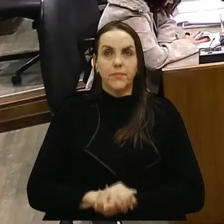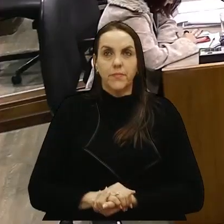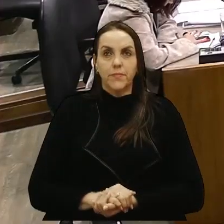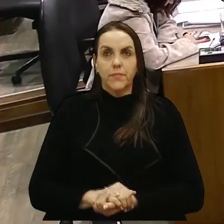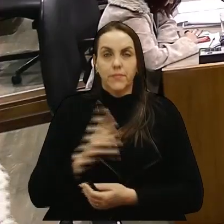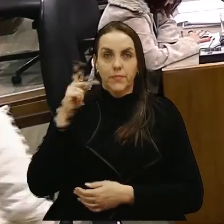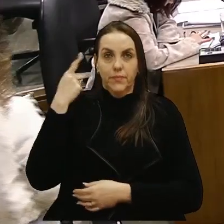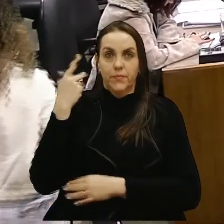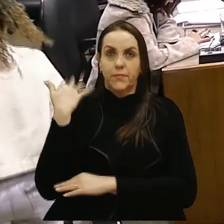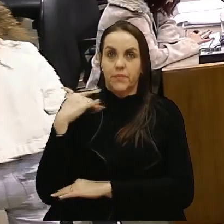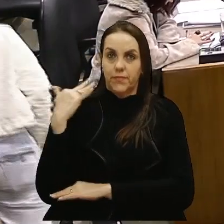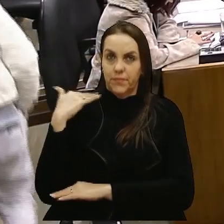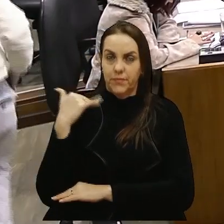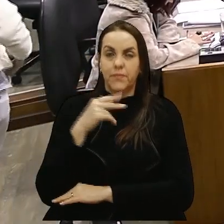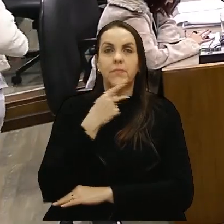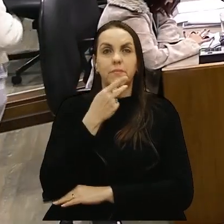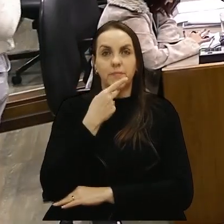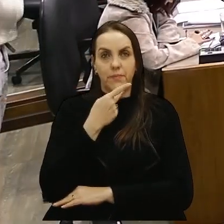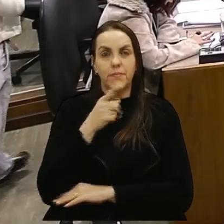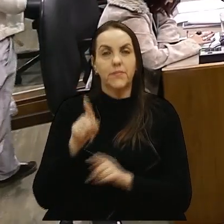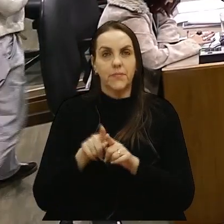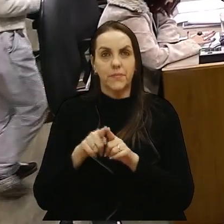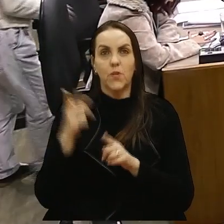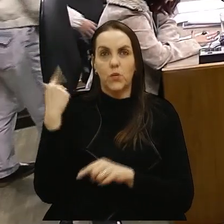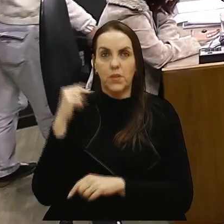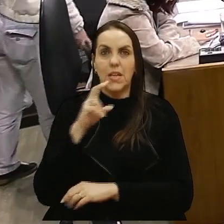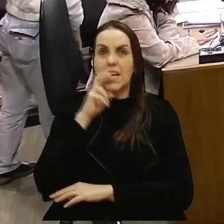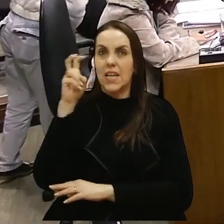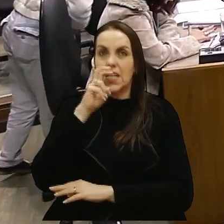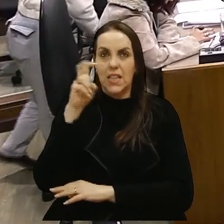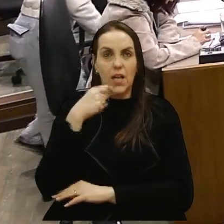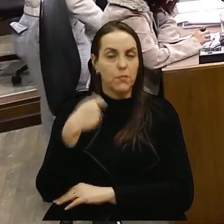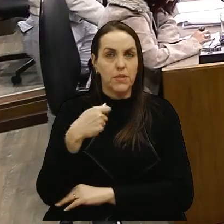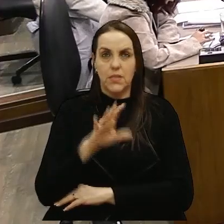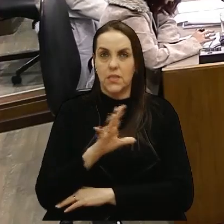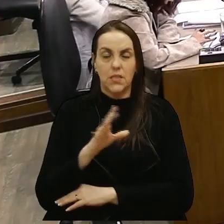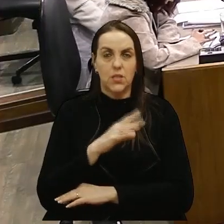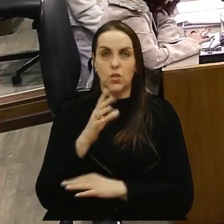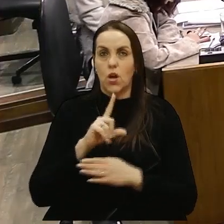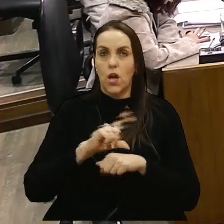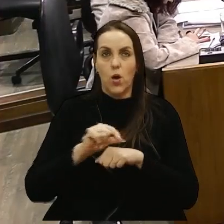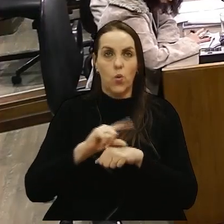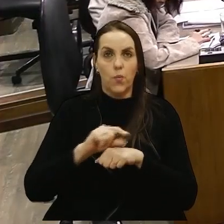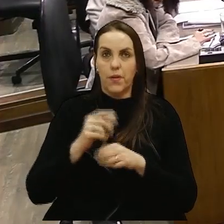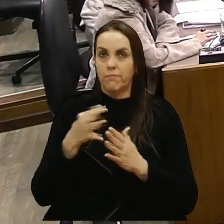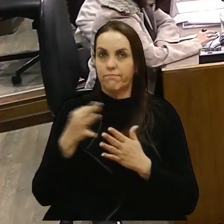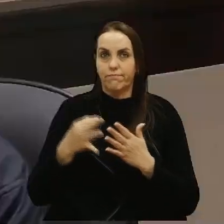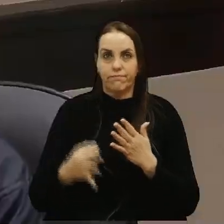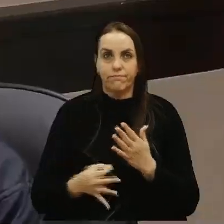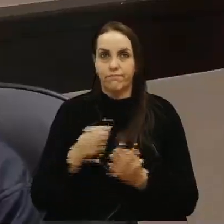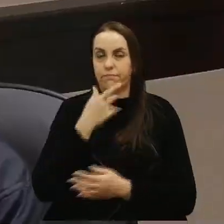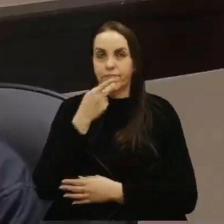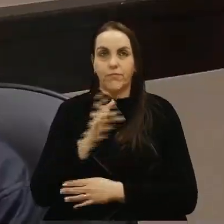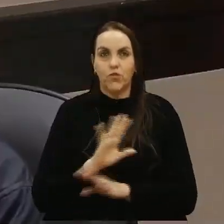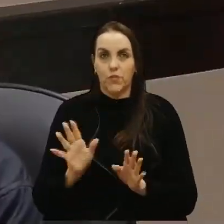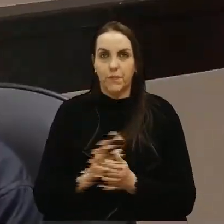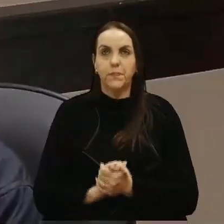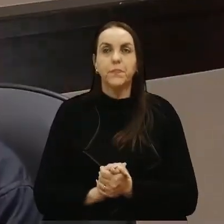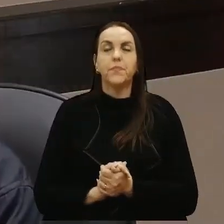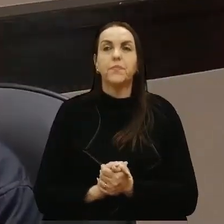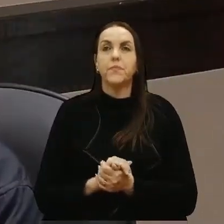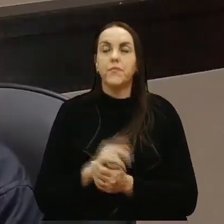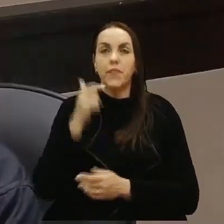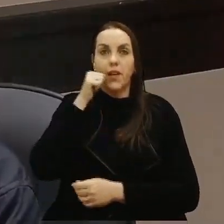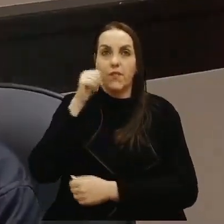Vereadora Andressa, eu já falei aqui em outra oportunidade, a senhora não precisa gritar, é só melhorar os argumentos. Vamos lá. Vereadora Andressa acabou de falar que o feminismo é o